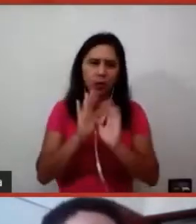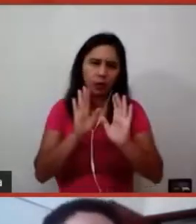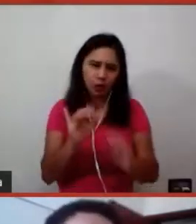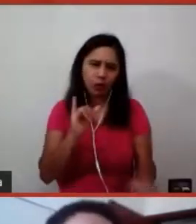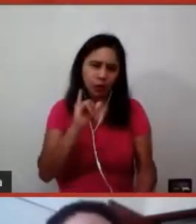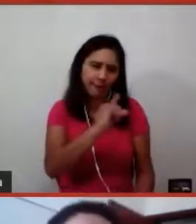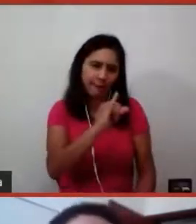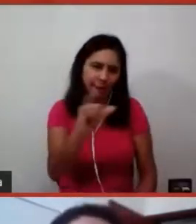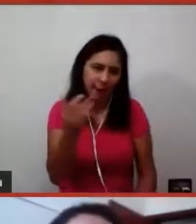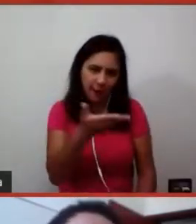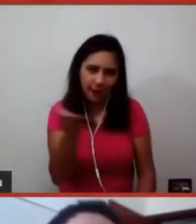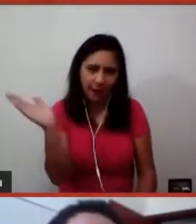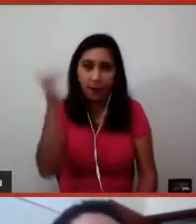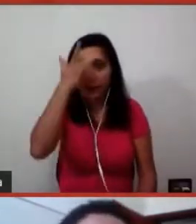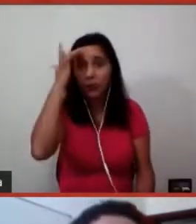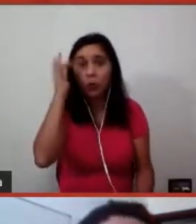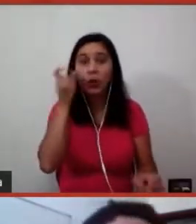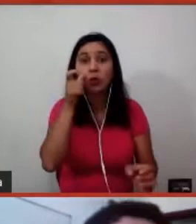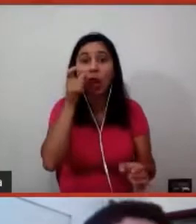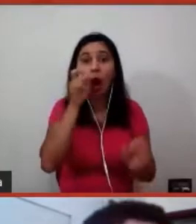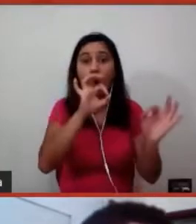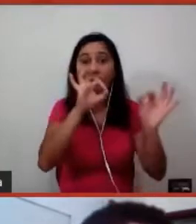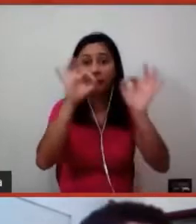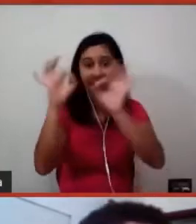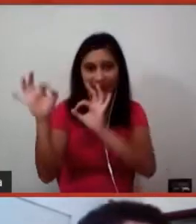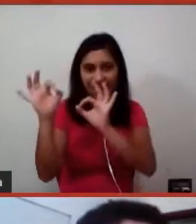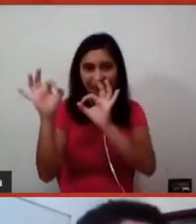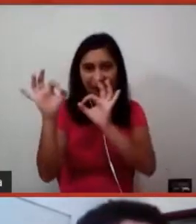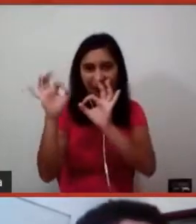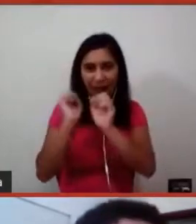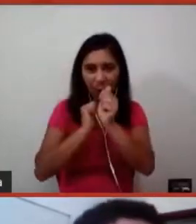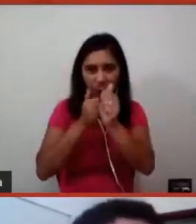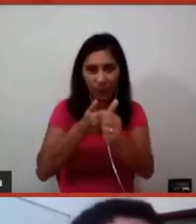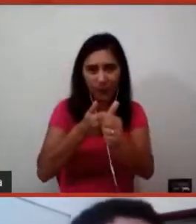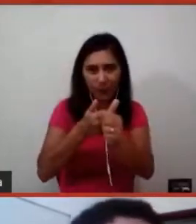vocês, para os ouvintes que estão acompanhando